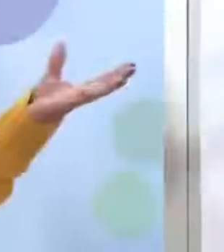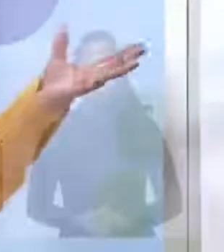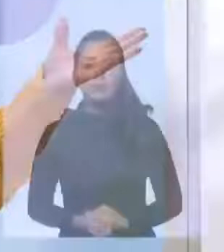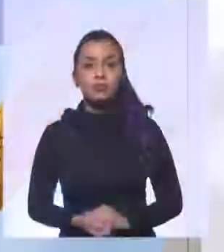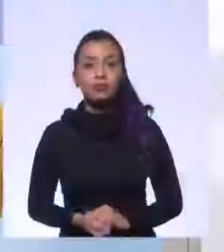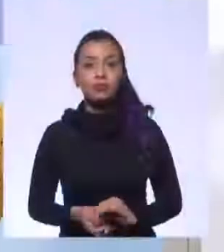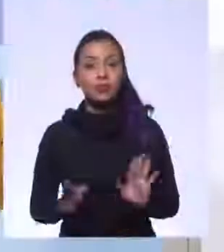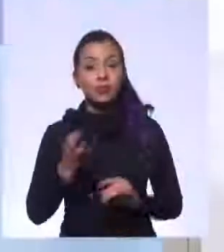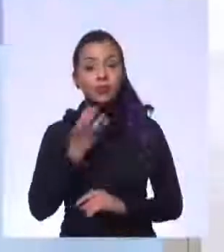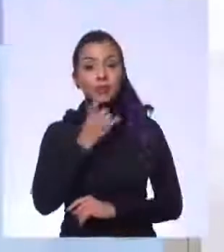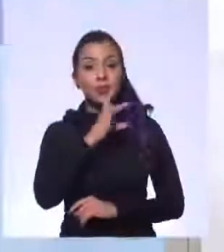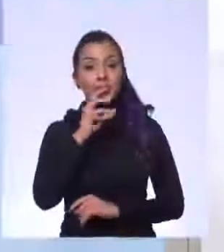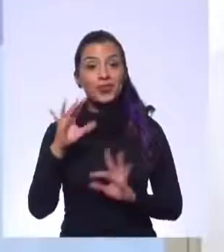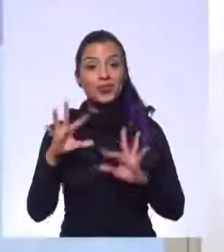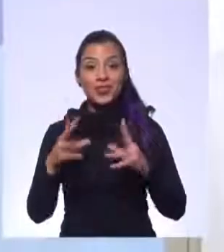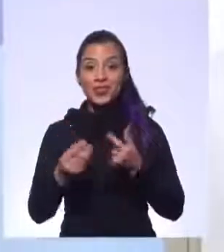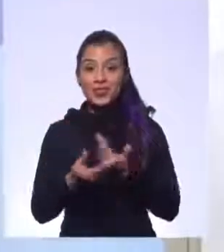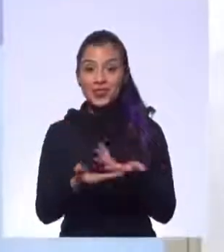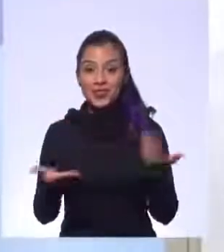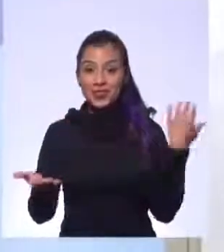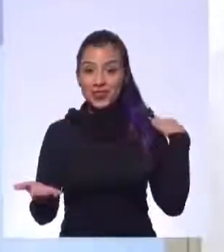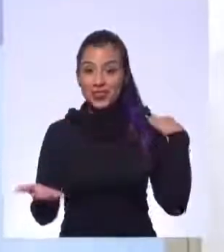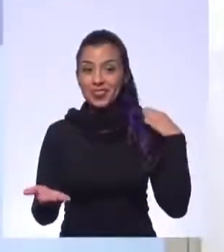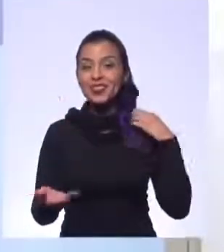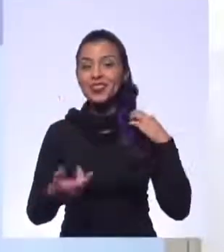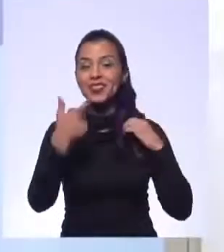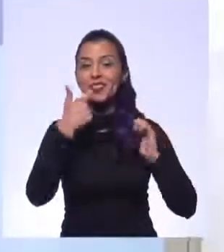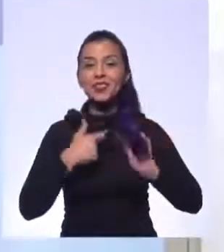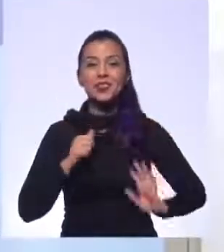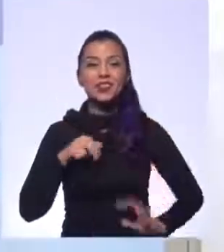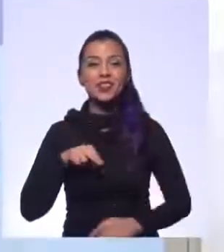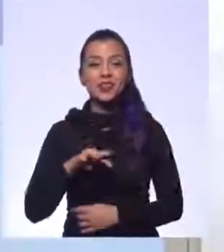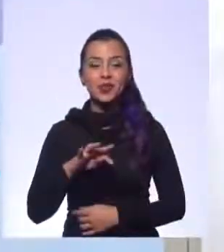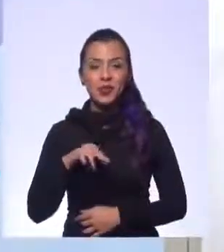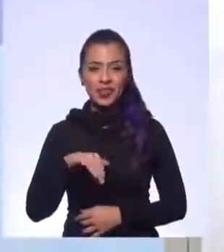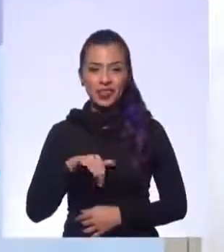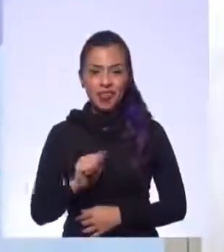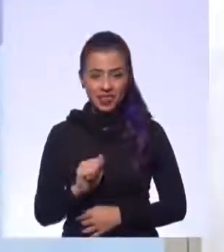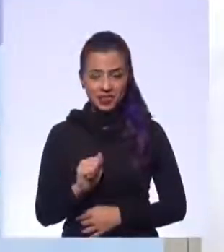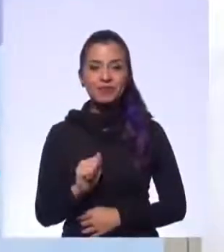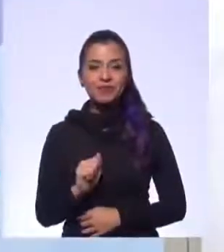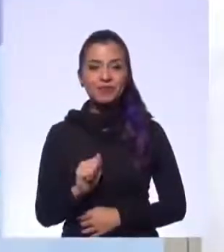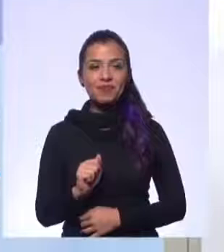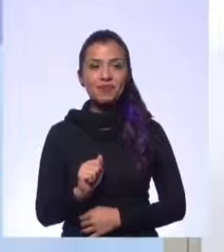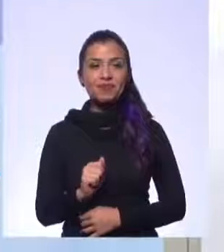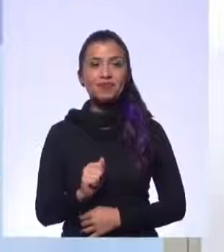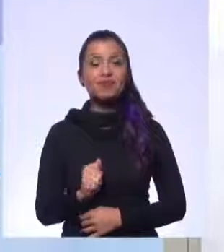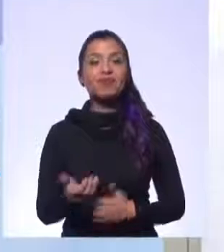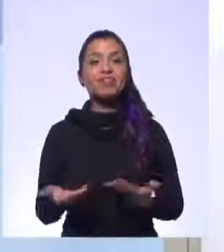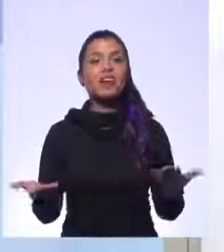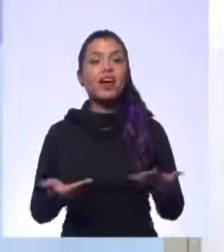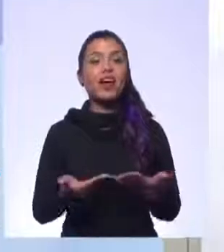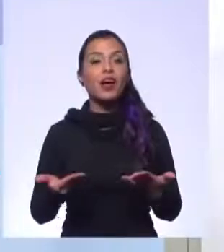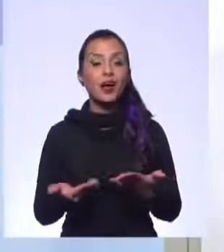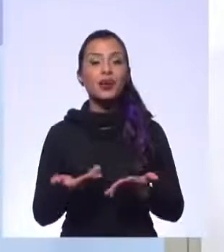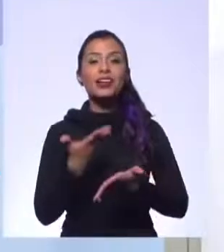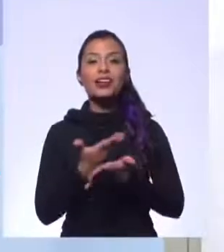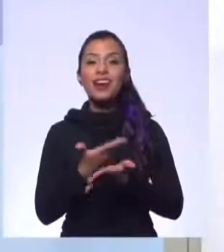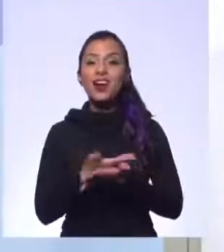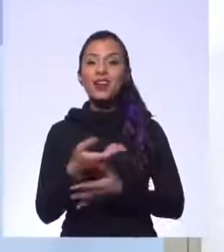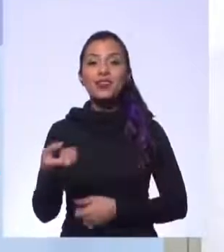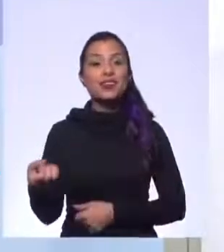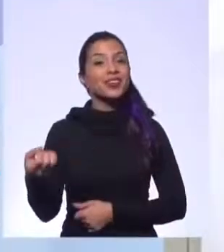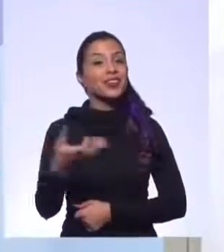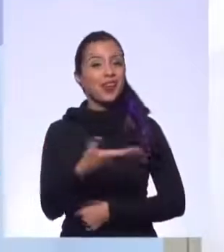Good morning, everybody. Bom dia, pessoal. I'm Antônia, eu sou Antônia. And we are here to a new class. Nós estamos aqui para uma